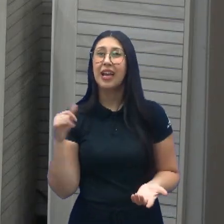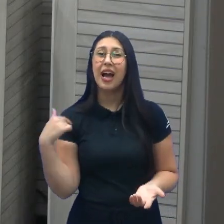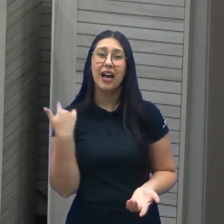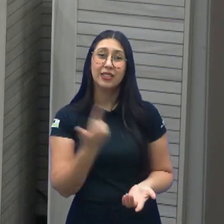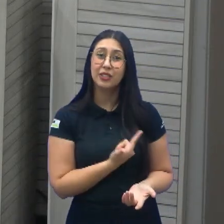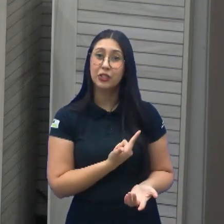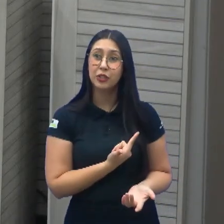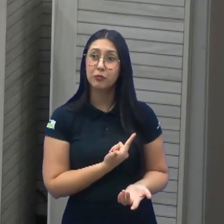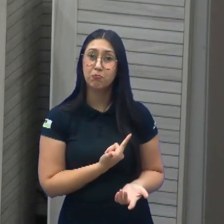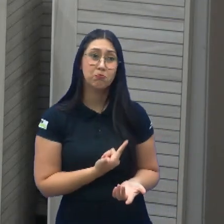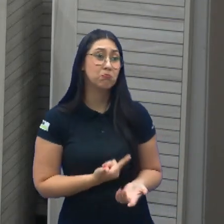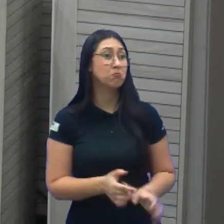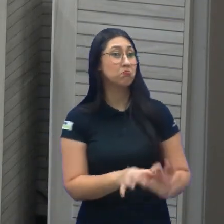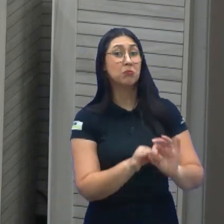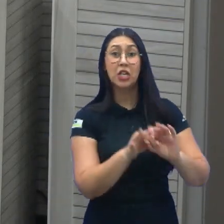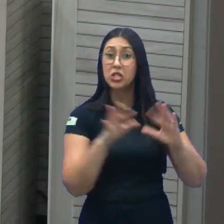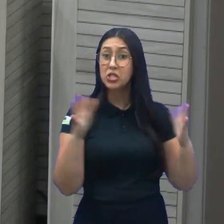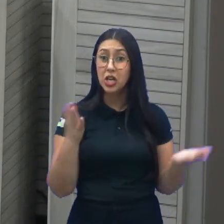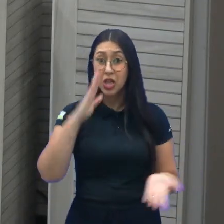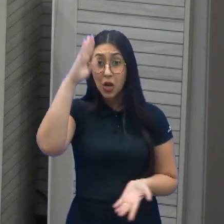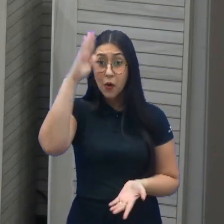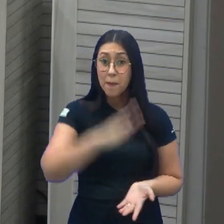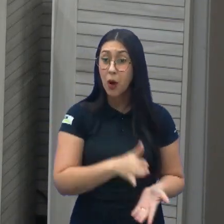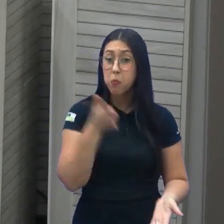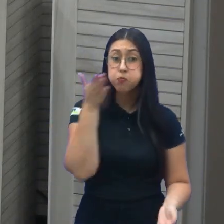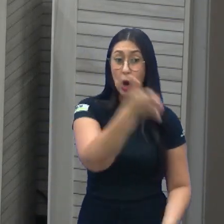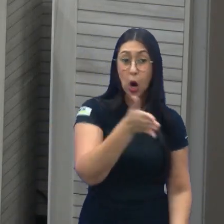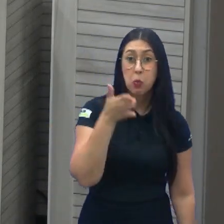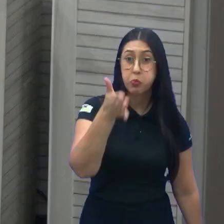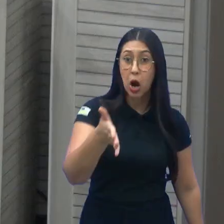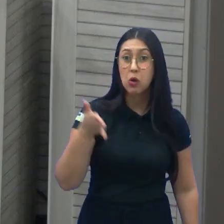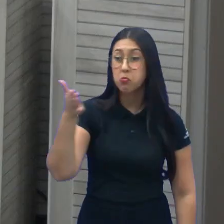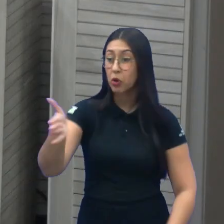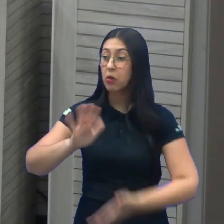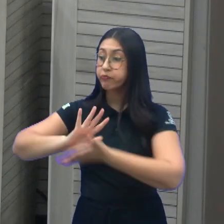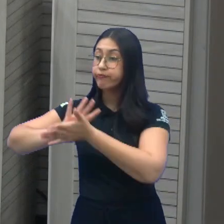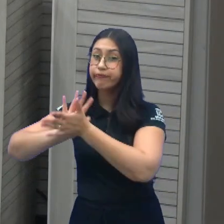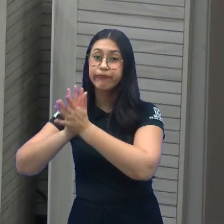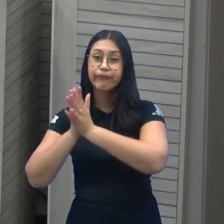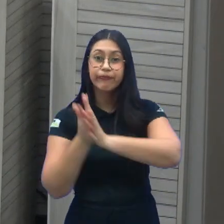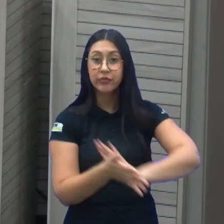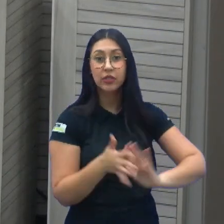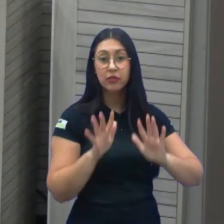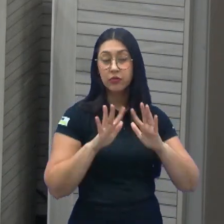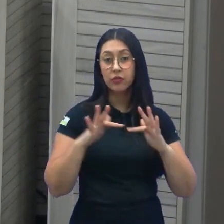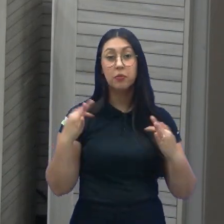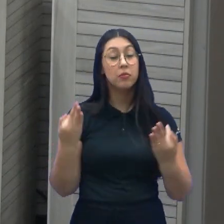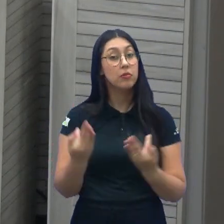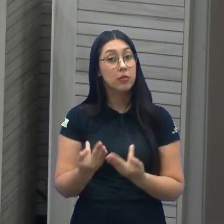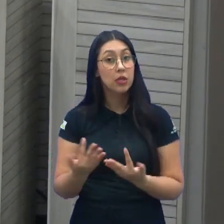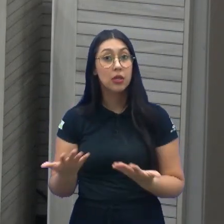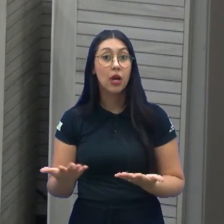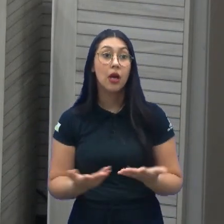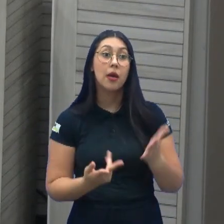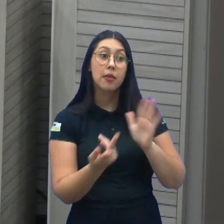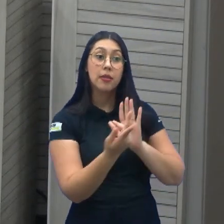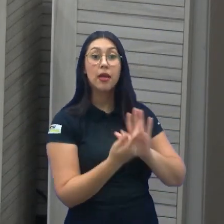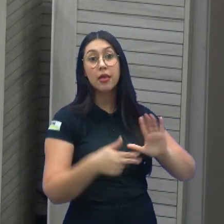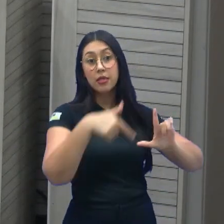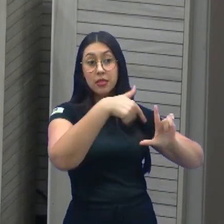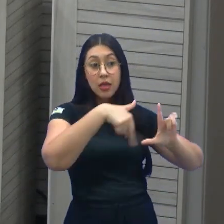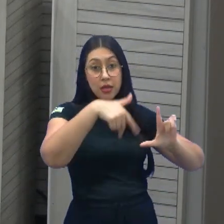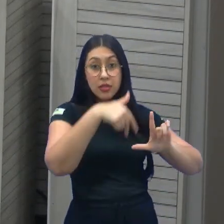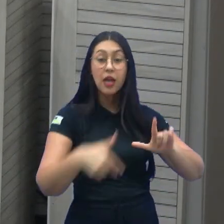mal vai entrar dentro da casa e vai destruir a nossa família. É desenho, é novela, é